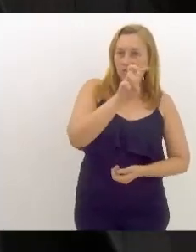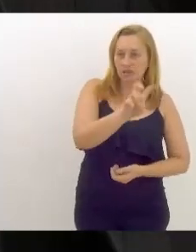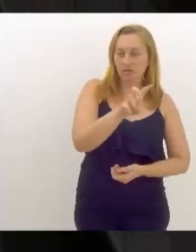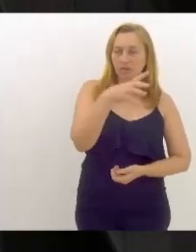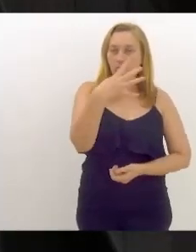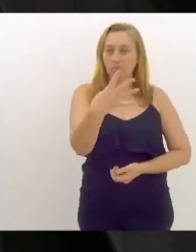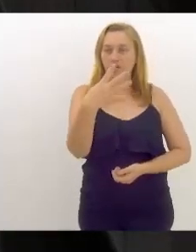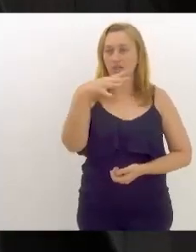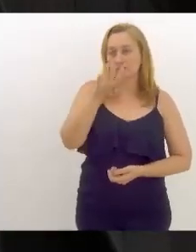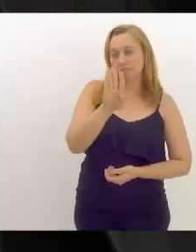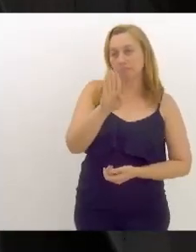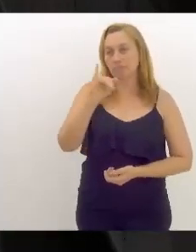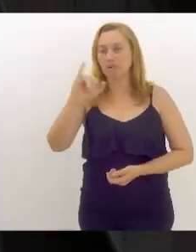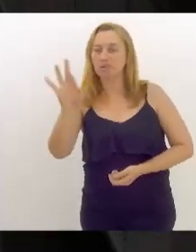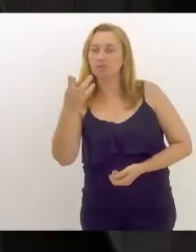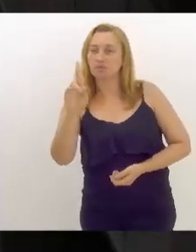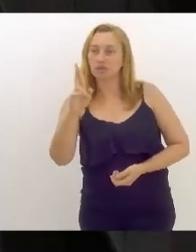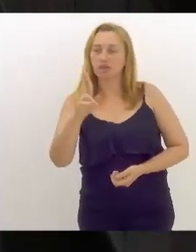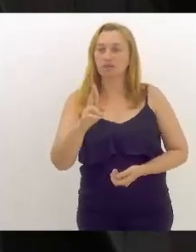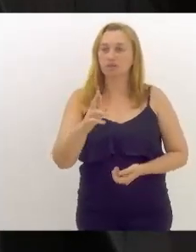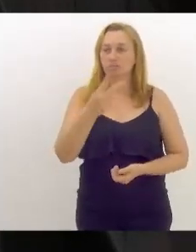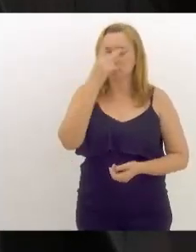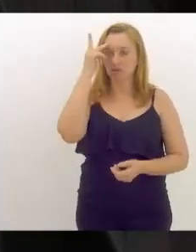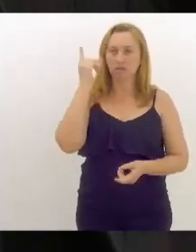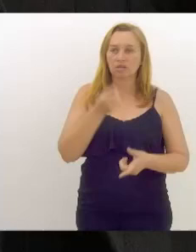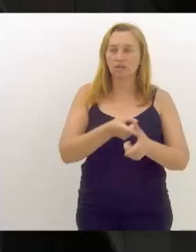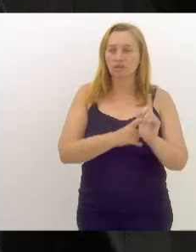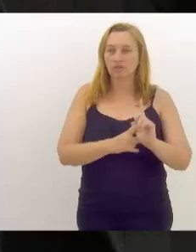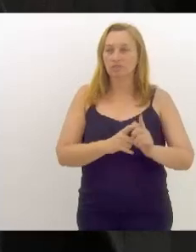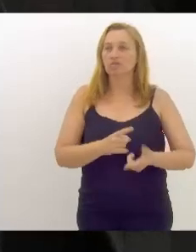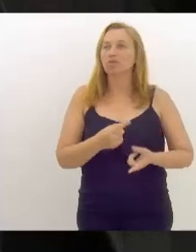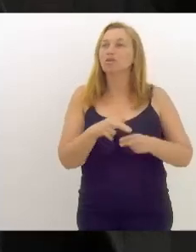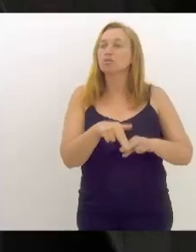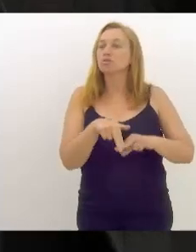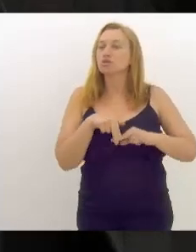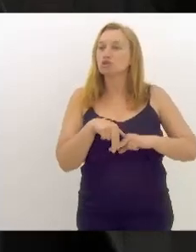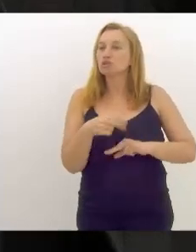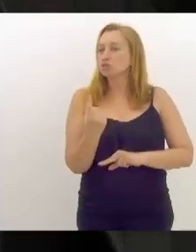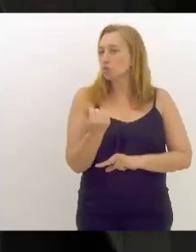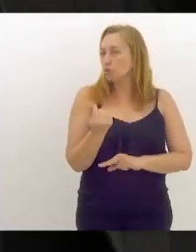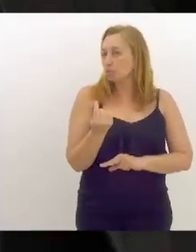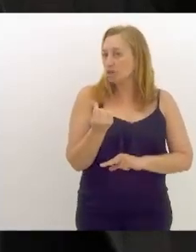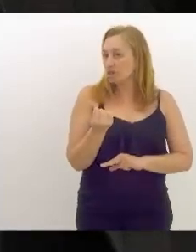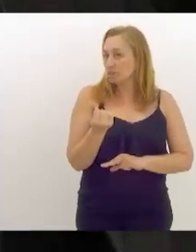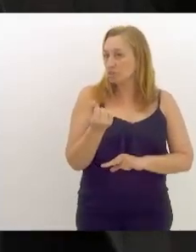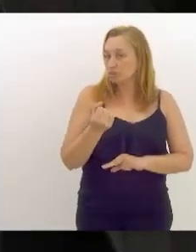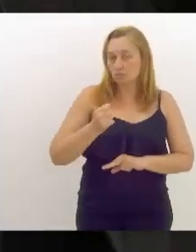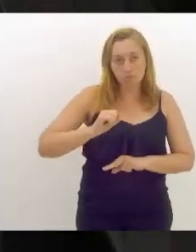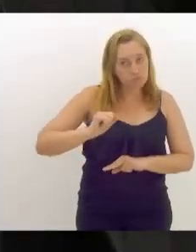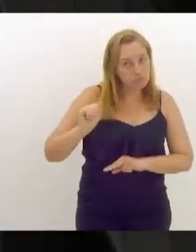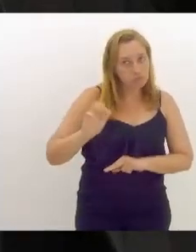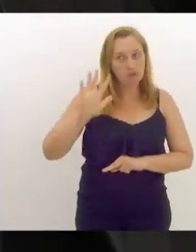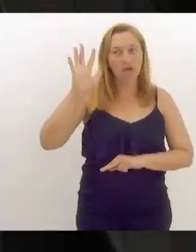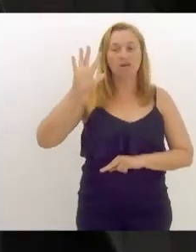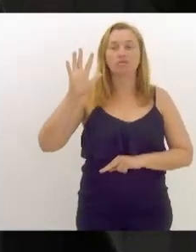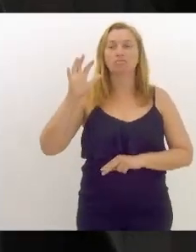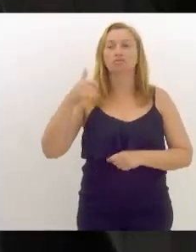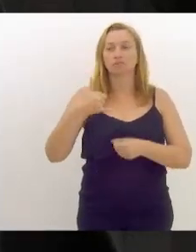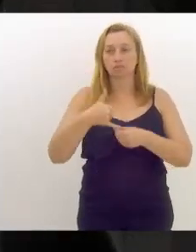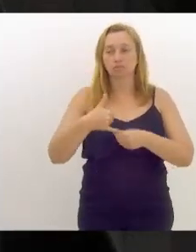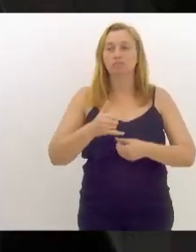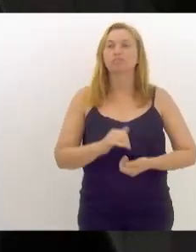54 bilhões de reais de dividendo, por causa do preço no céu dos